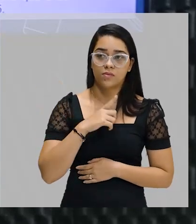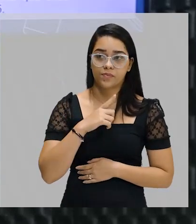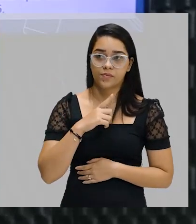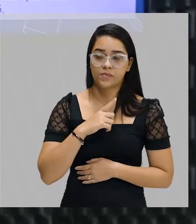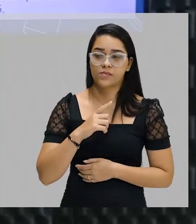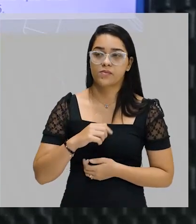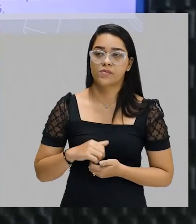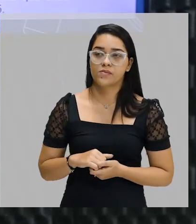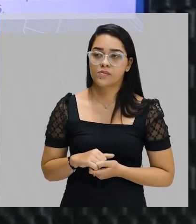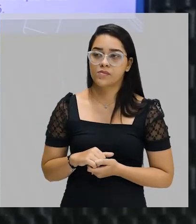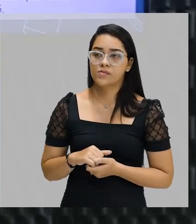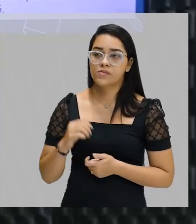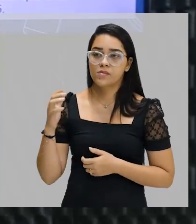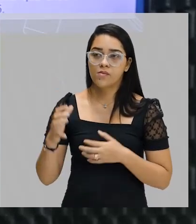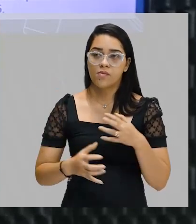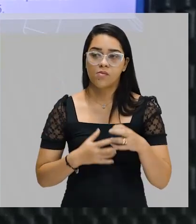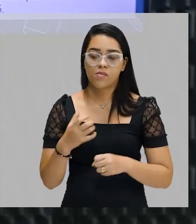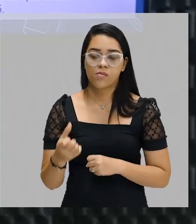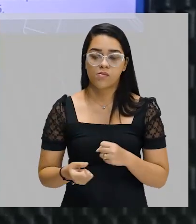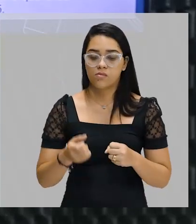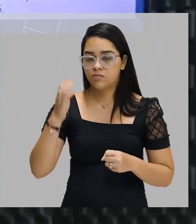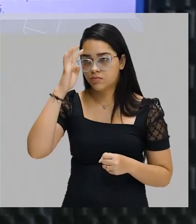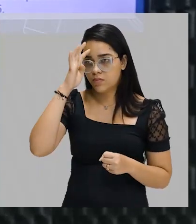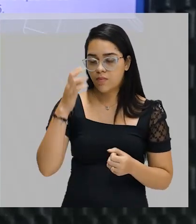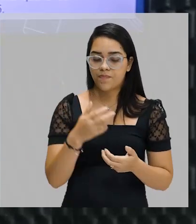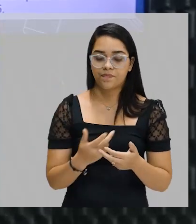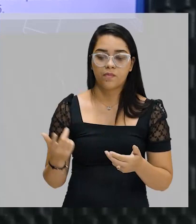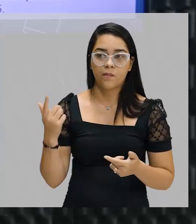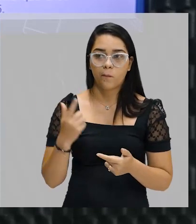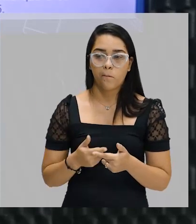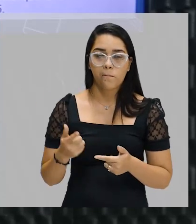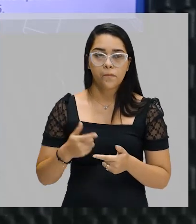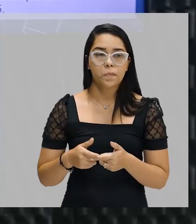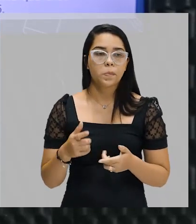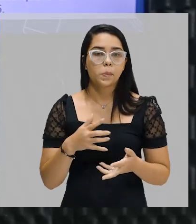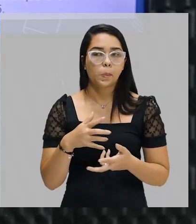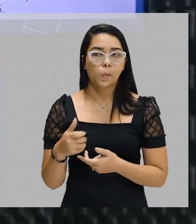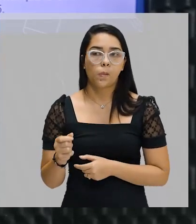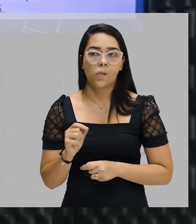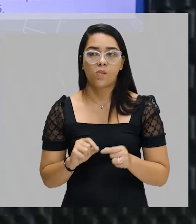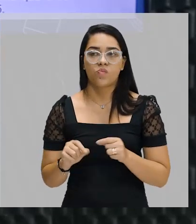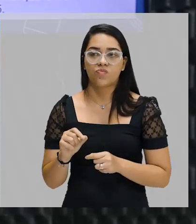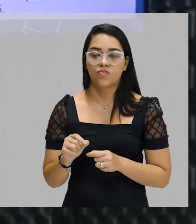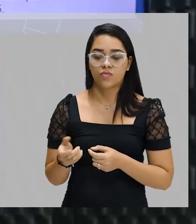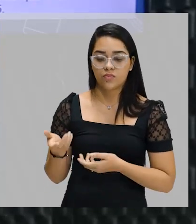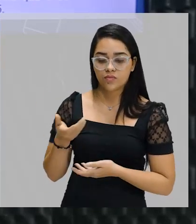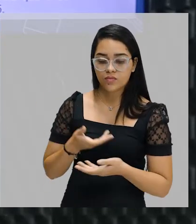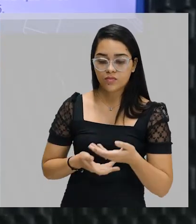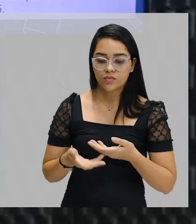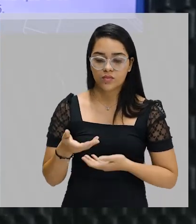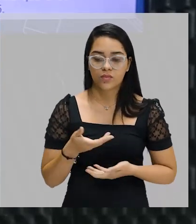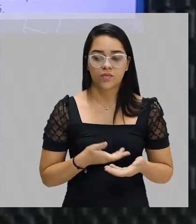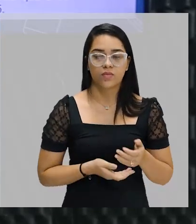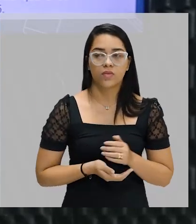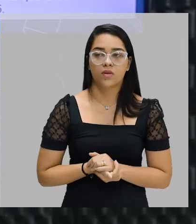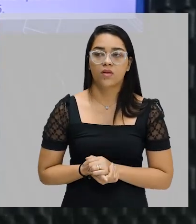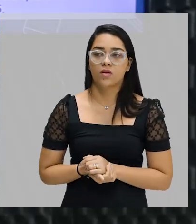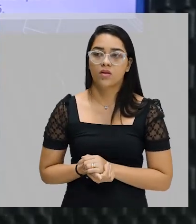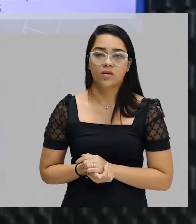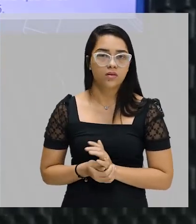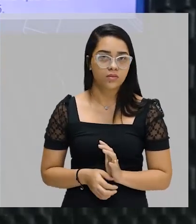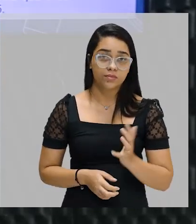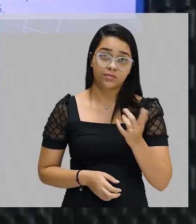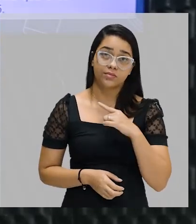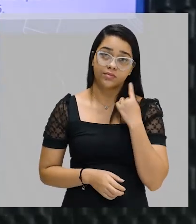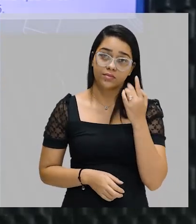não governamental aí que busca, né, solucionar as problemáticas do mundo através do diálogo, tá certo? Que nem sempre